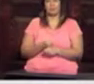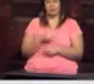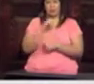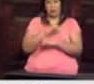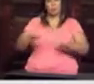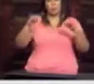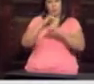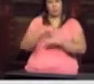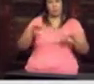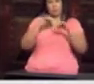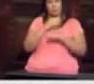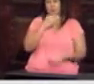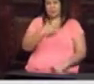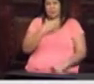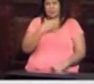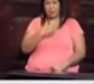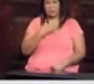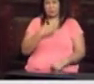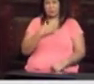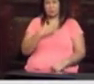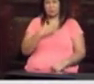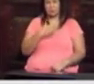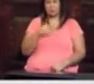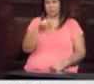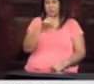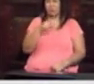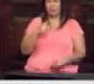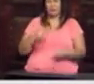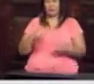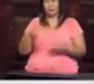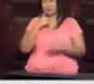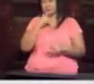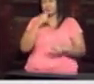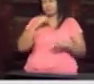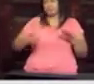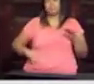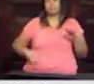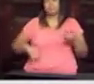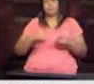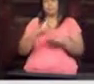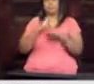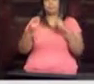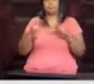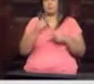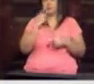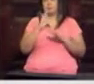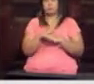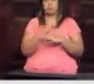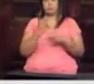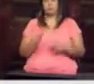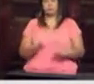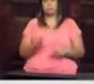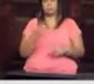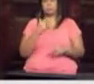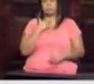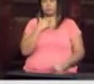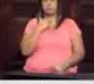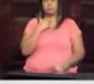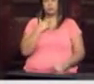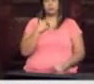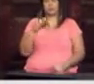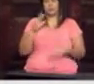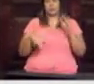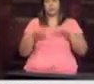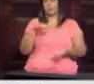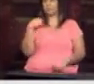uma festa, o Papai Noel foi enquadrado pelos marginais. E a gente fica aqui, muitas vezes, fazendo discurso. Claro que toda